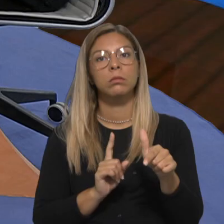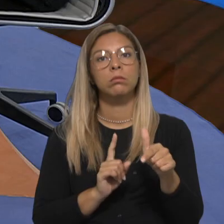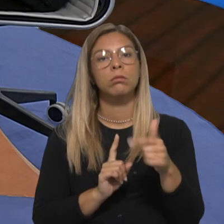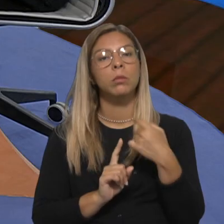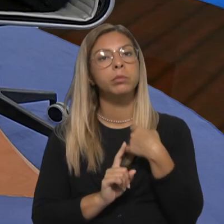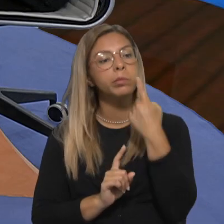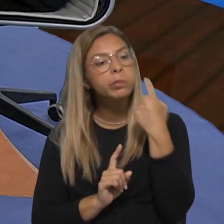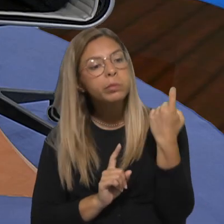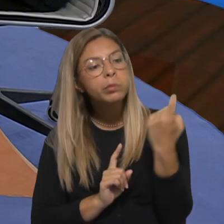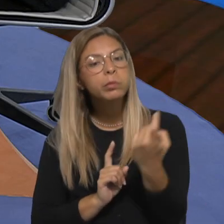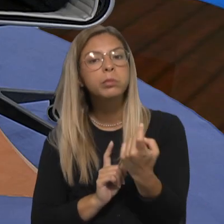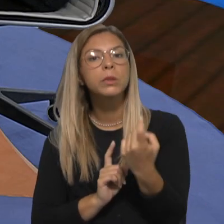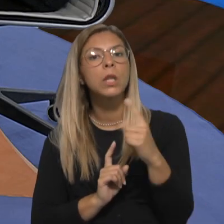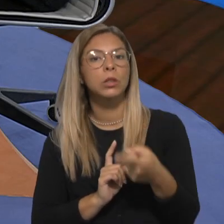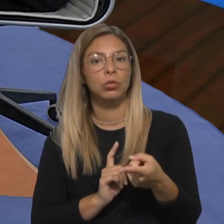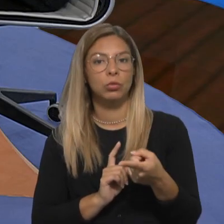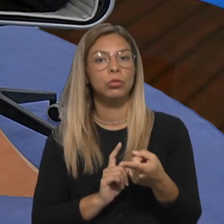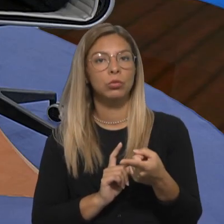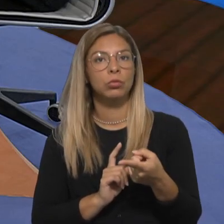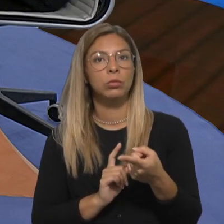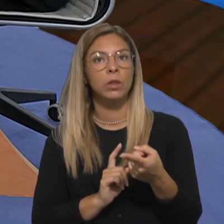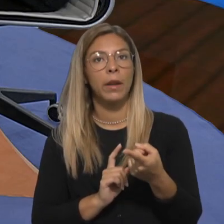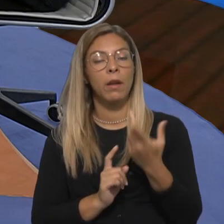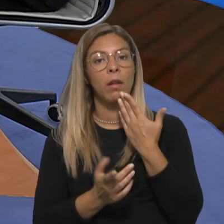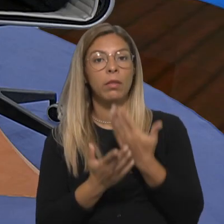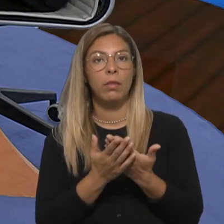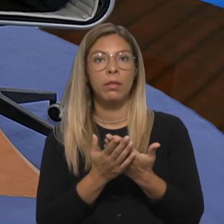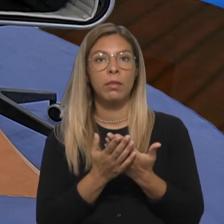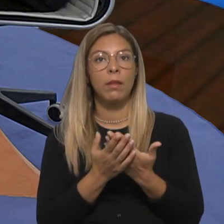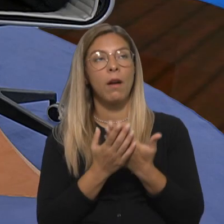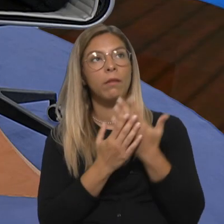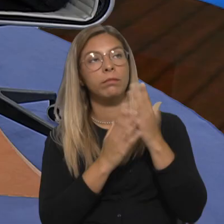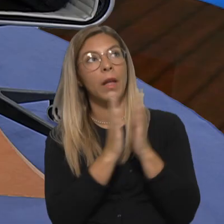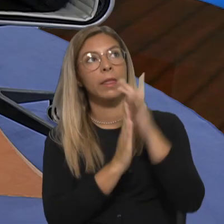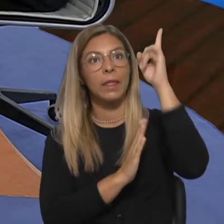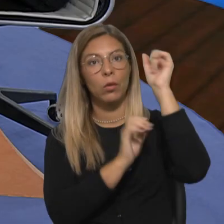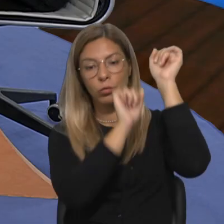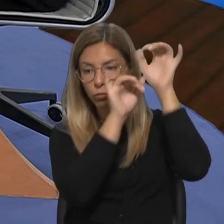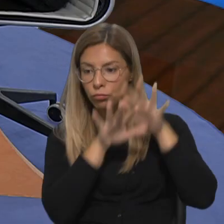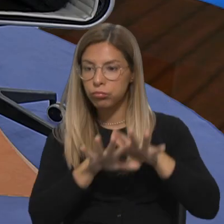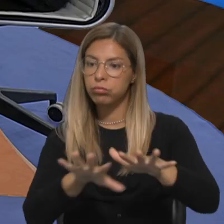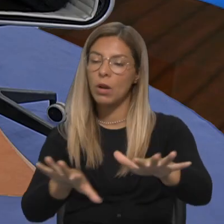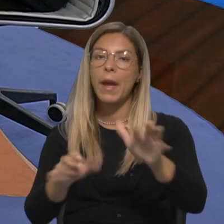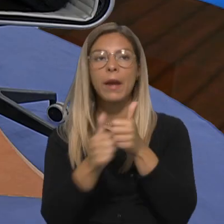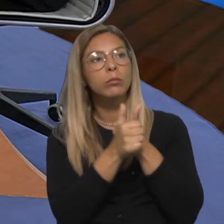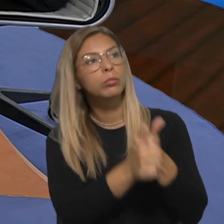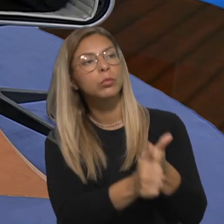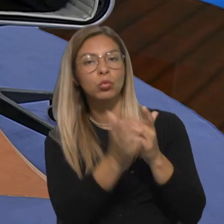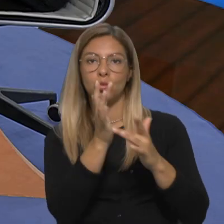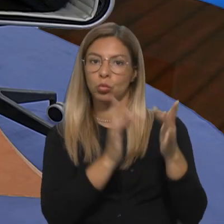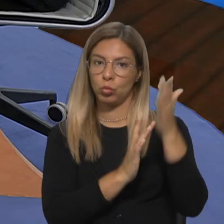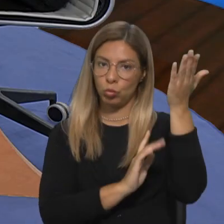procuram a mesma coisa, que é, no fundo, instaurar o reino de Deus na Terra. É seguir Jesus Cristo. Exatamente. Isso quer